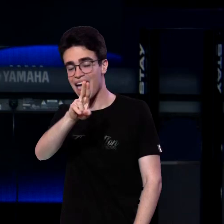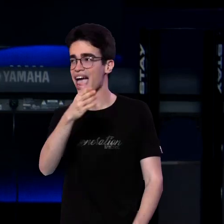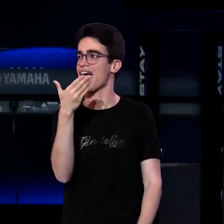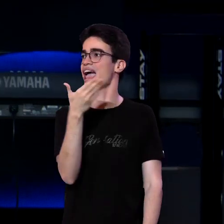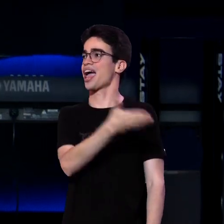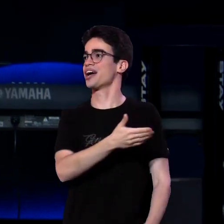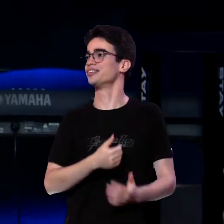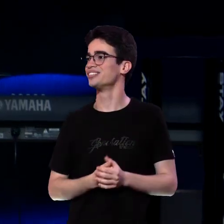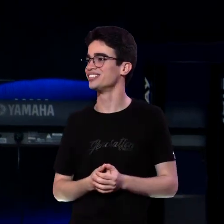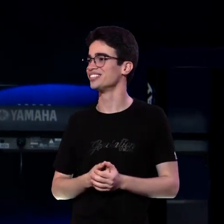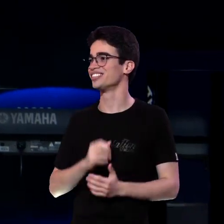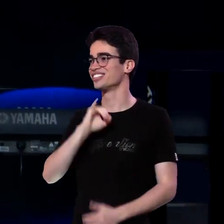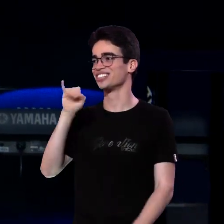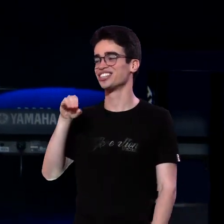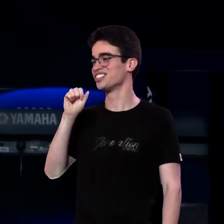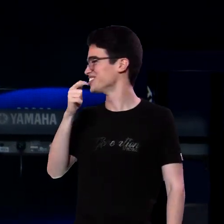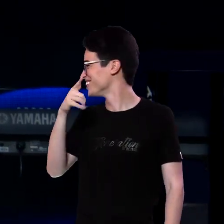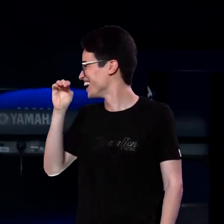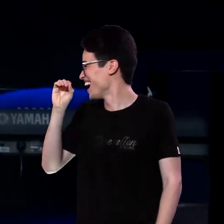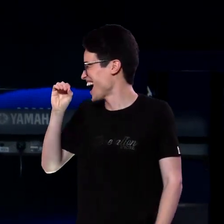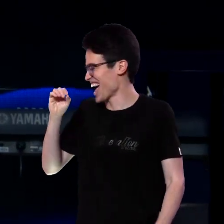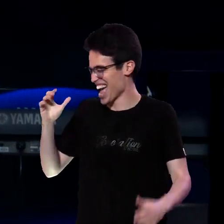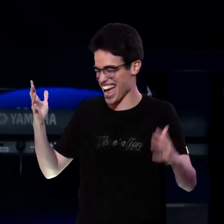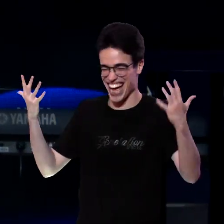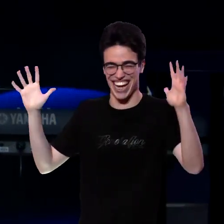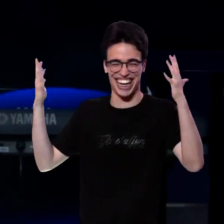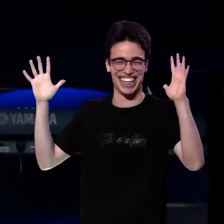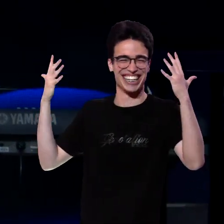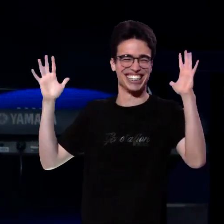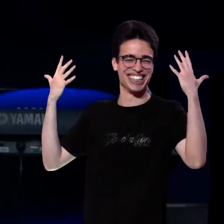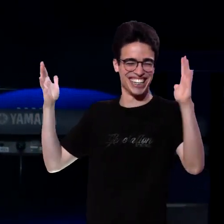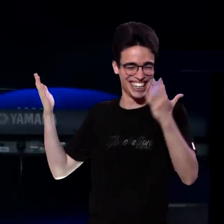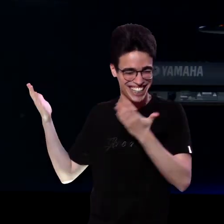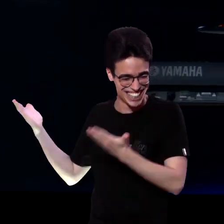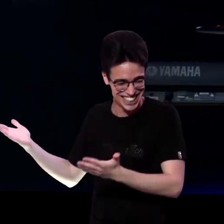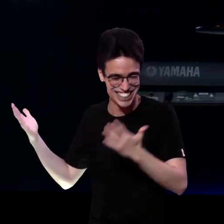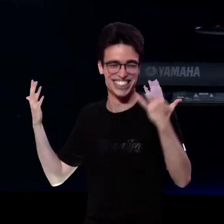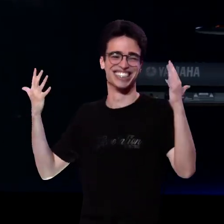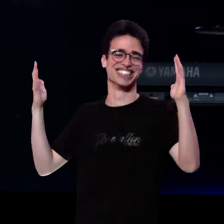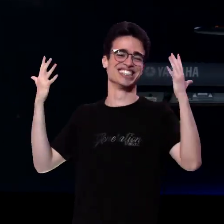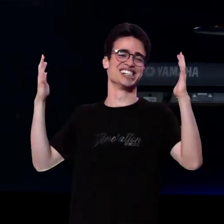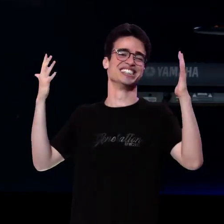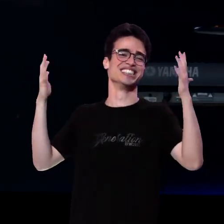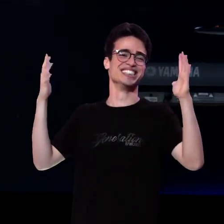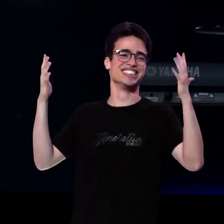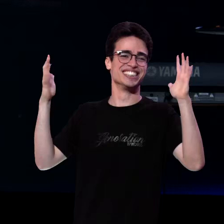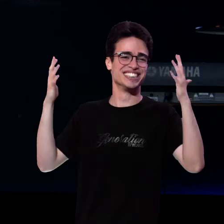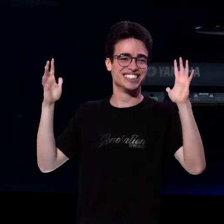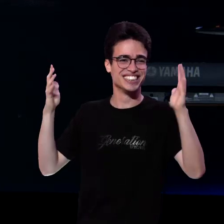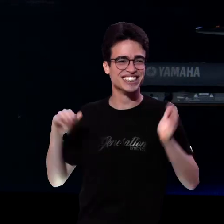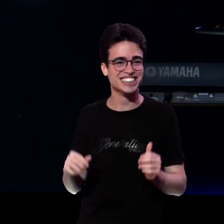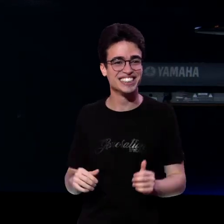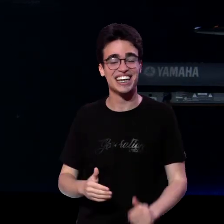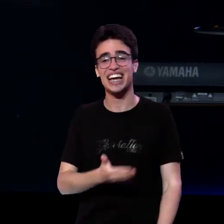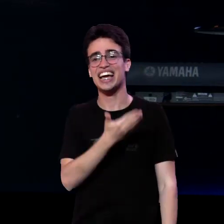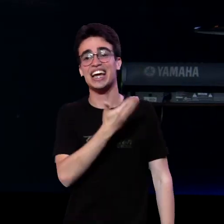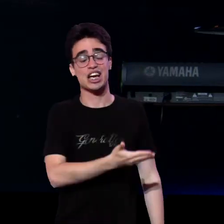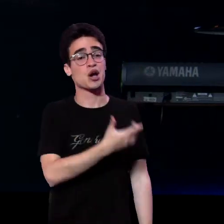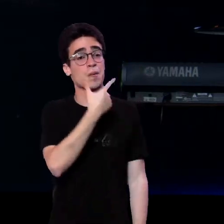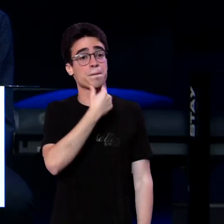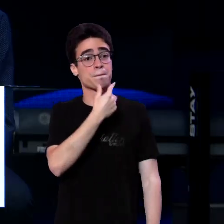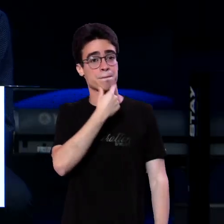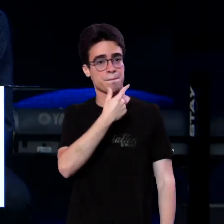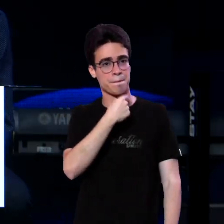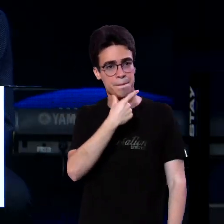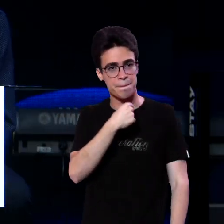Gustavo. João Gustavo. Uma salva de palmas para o João Gustavo, por favor, isso. O réu